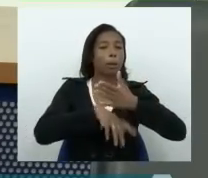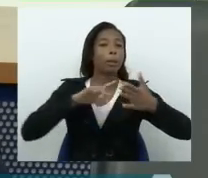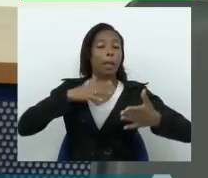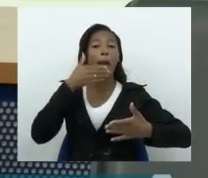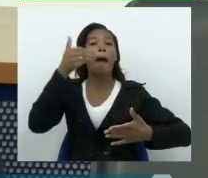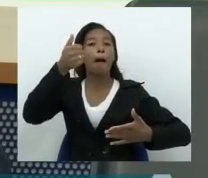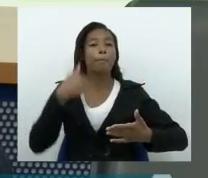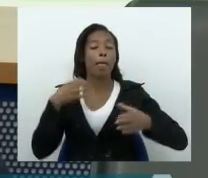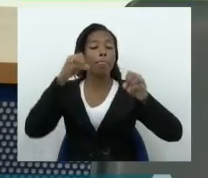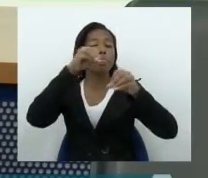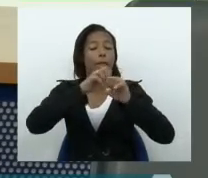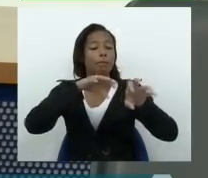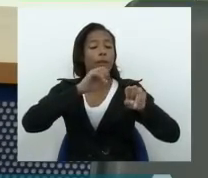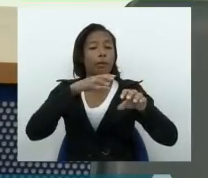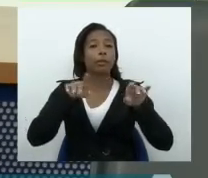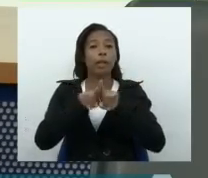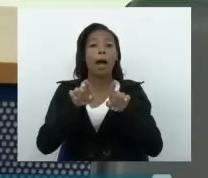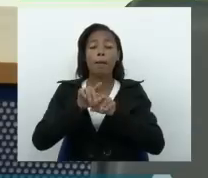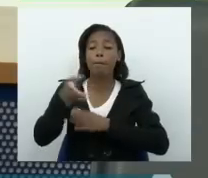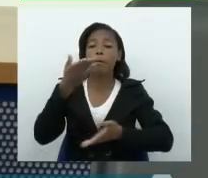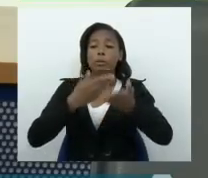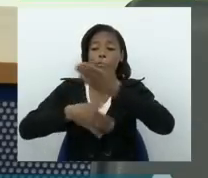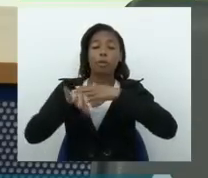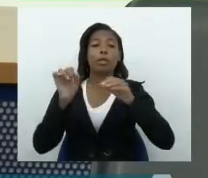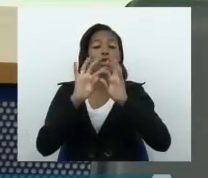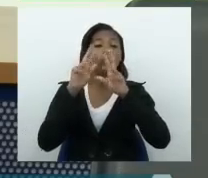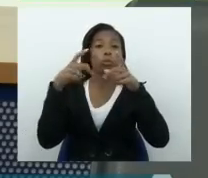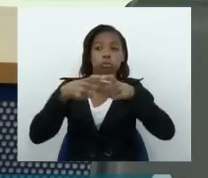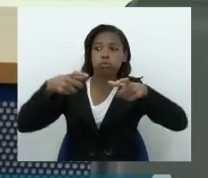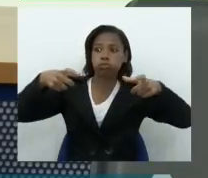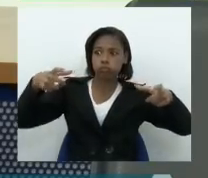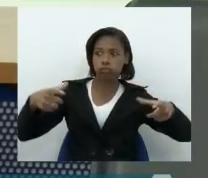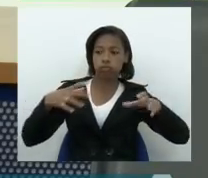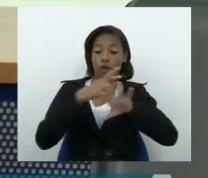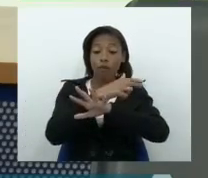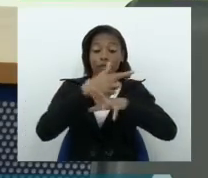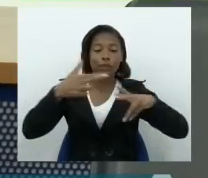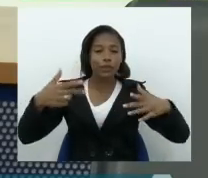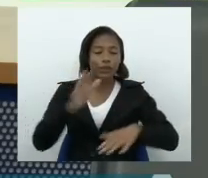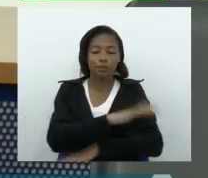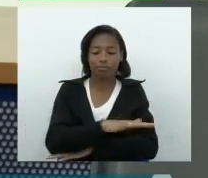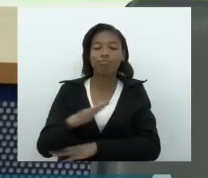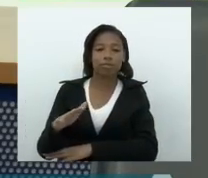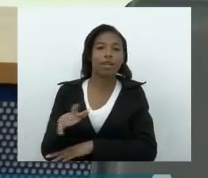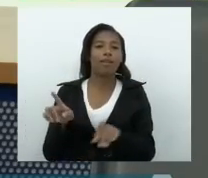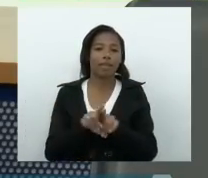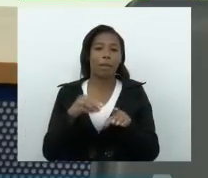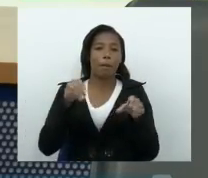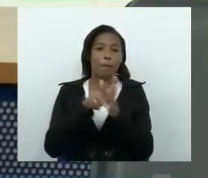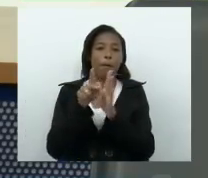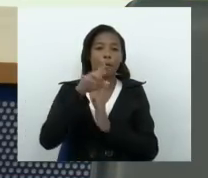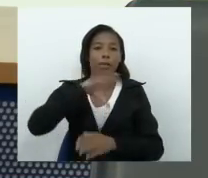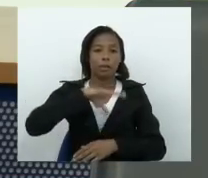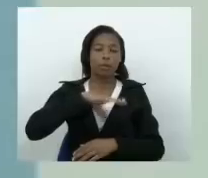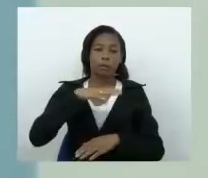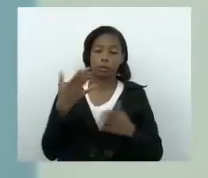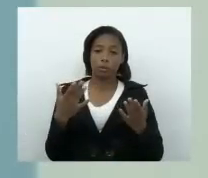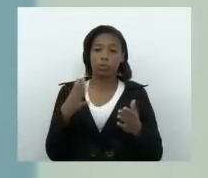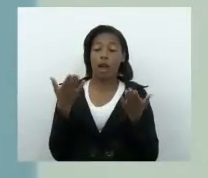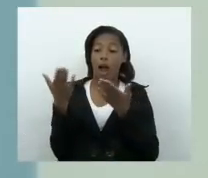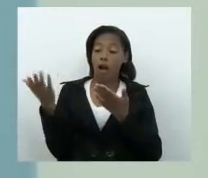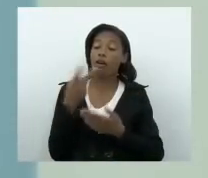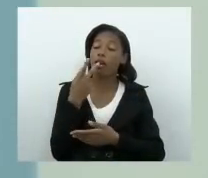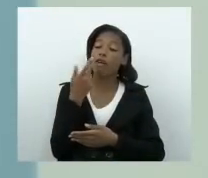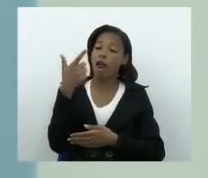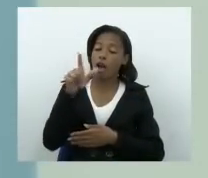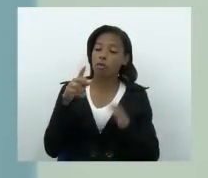educação, além do atendimento da demanda. E isso é possível numa cidade pujante como Guarulhos. Pedro Notário, 30 segundos para a